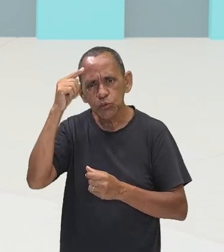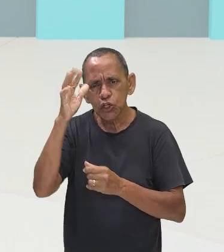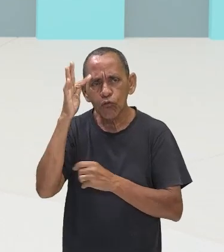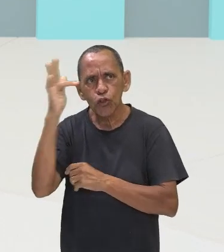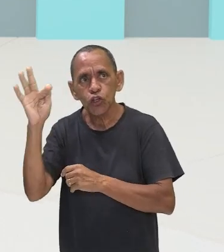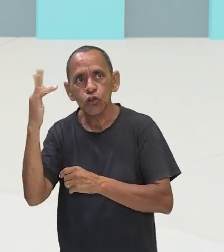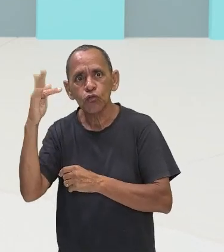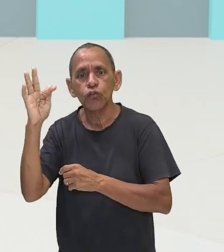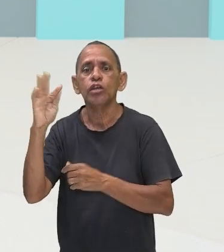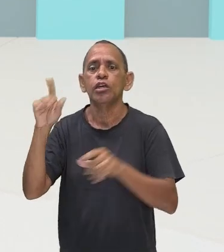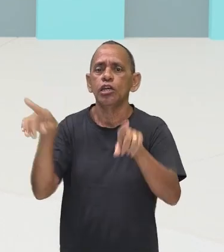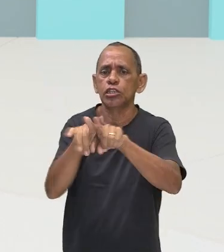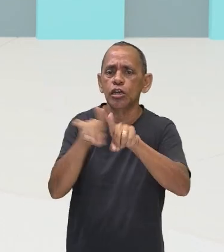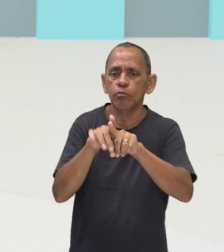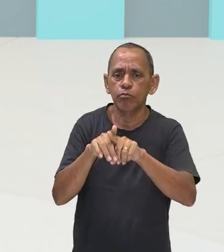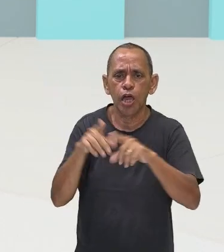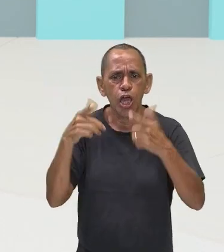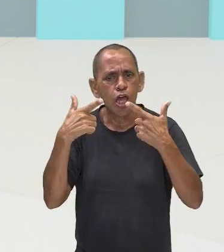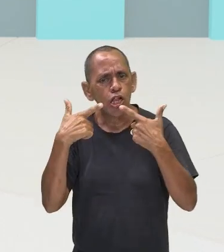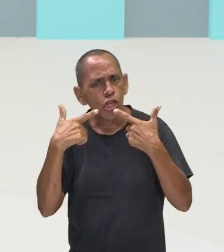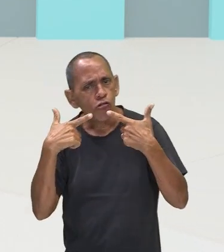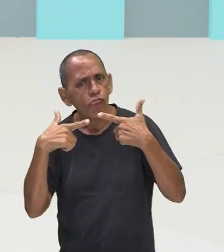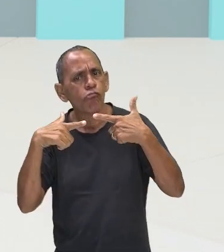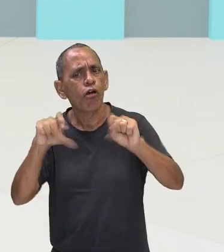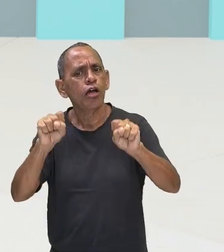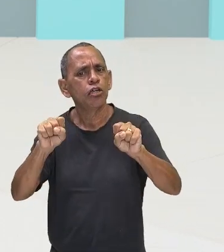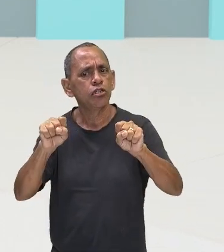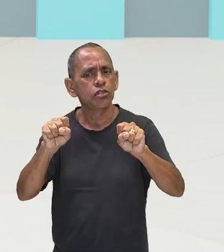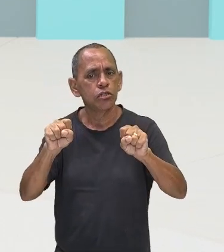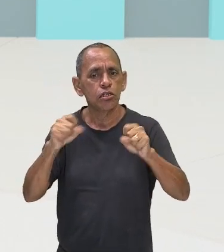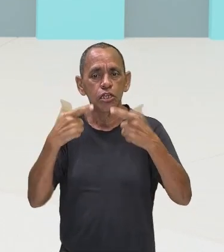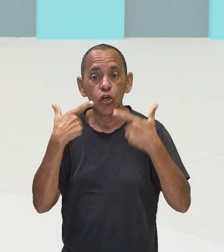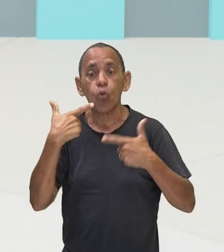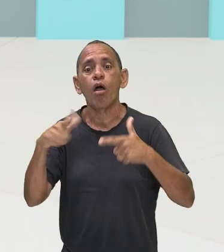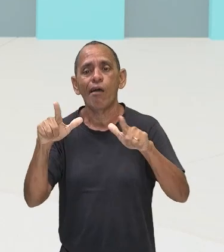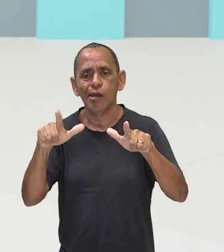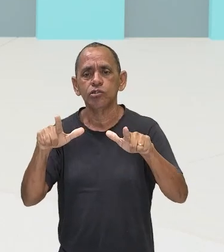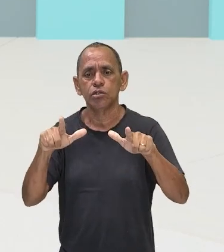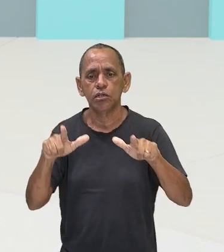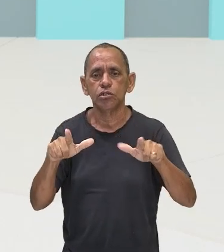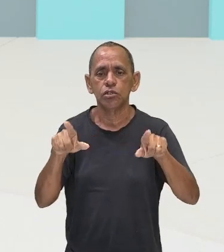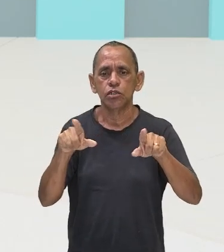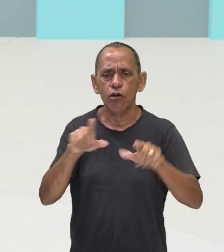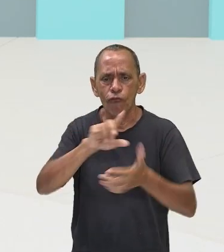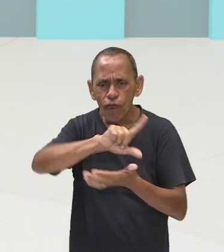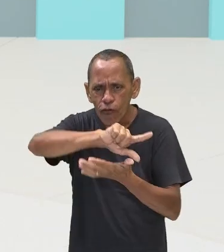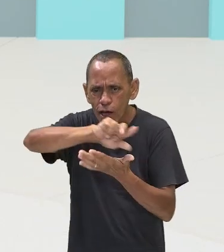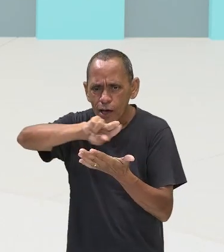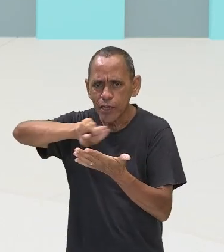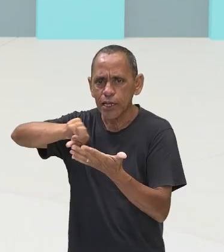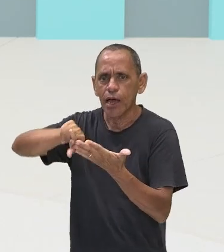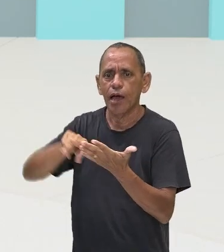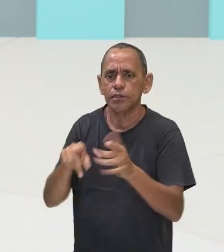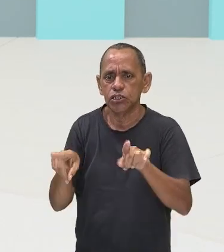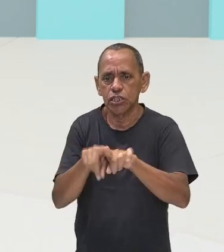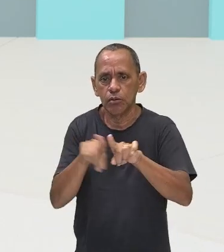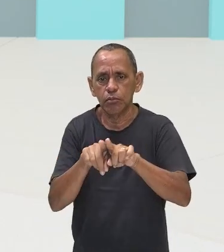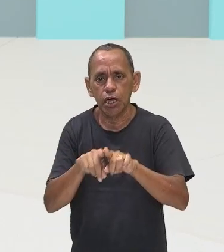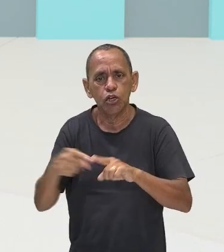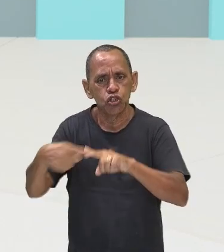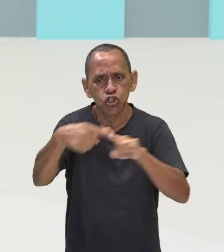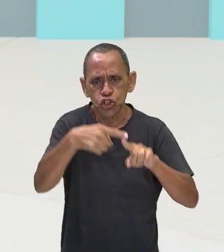e linguagens distintas, passado pelas gerações, ditando e mantendo vivo o modo de vida